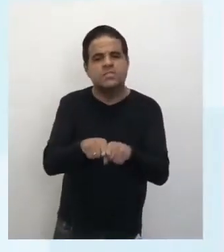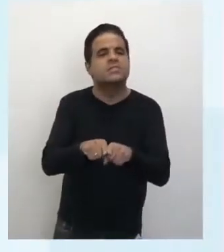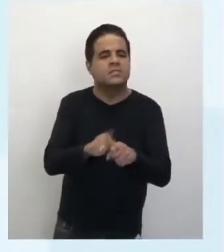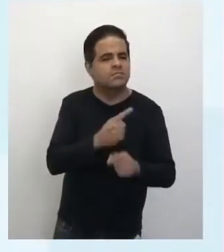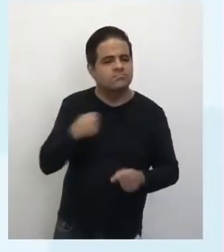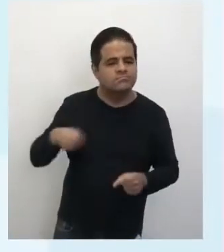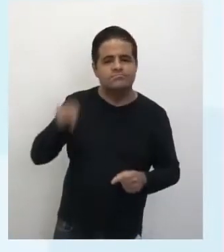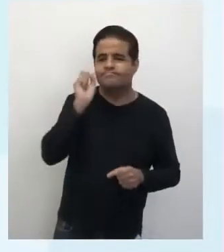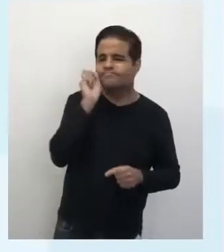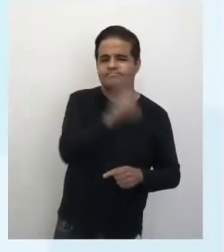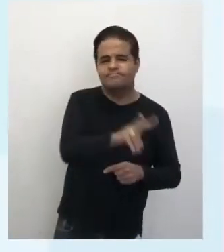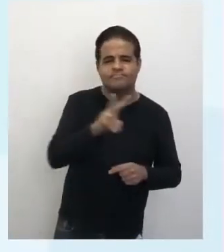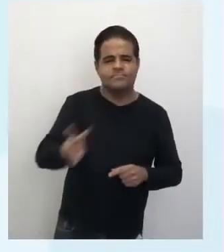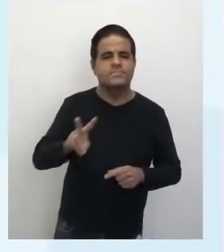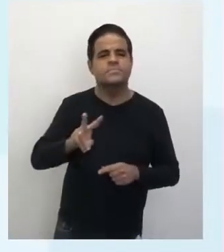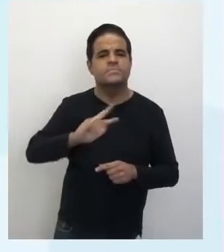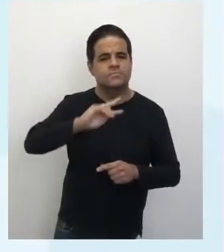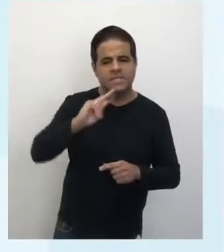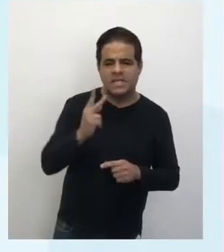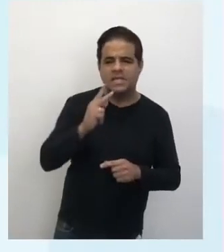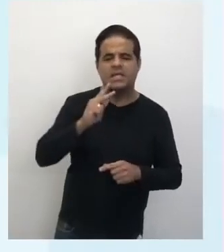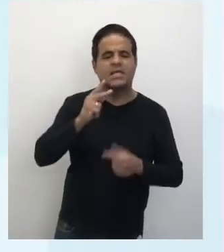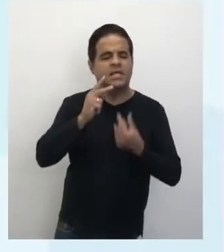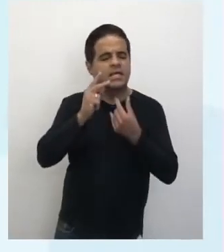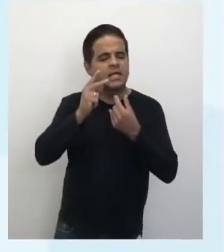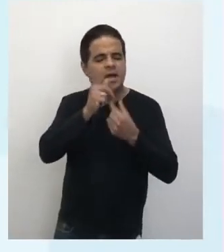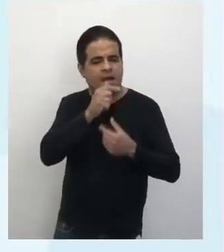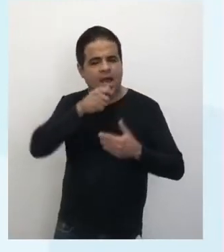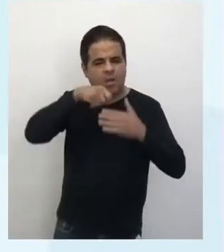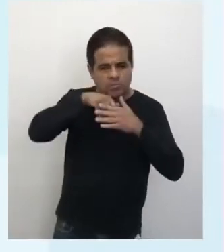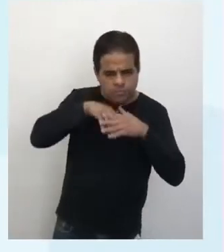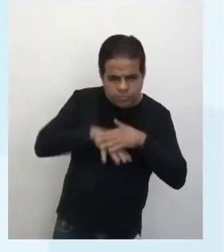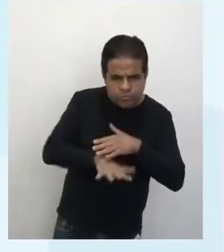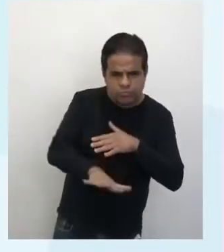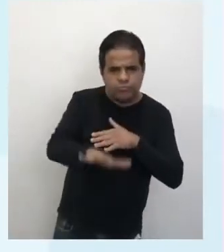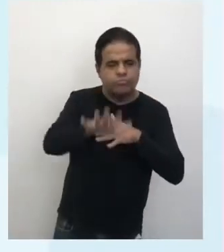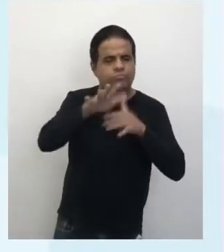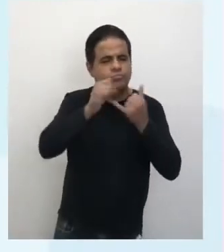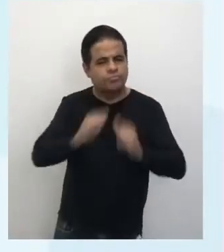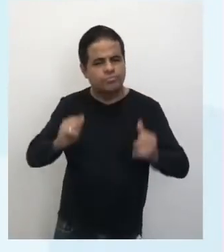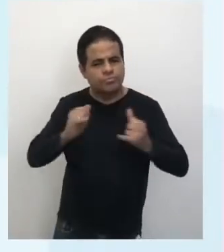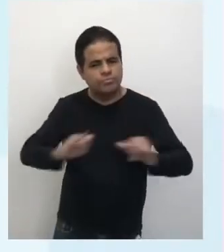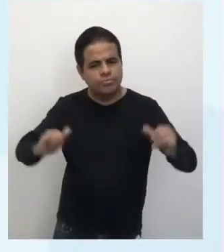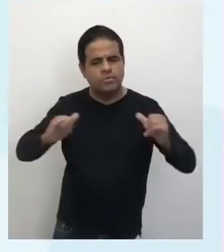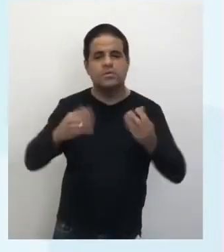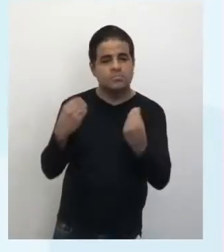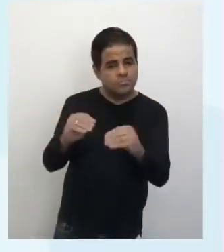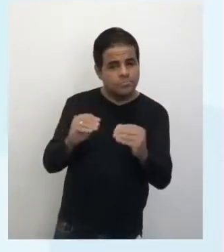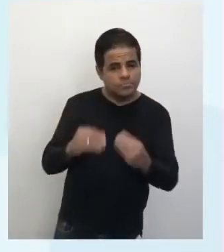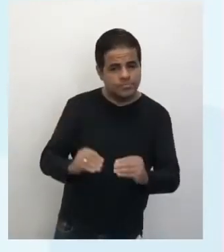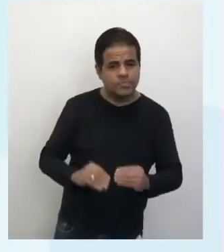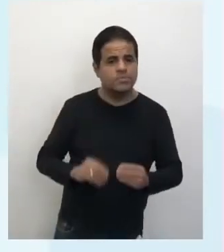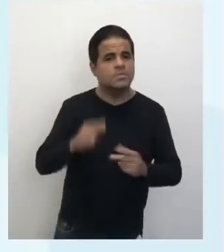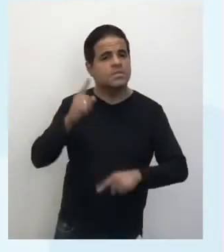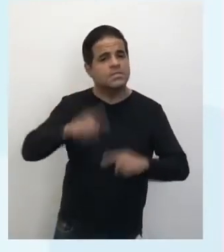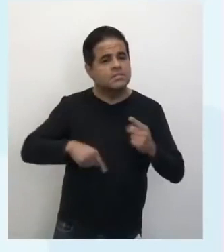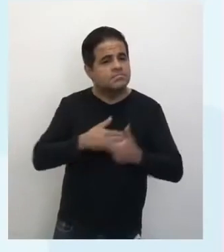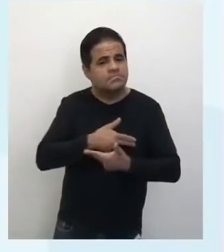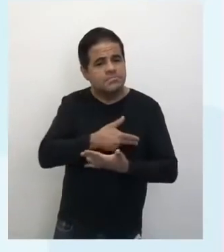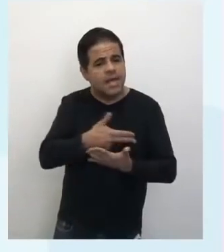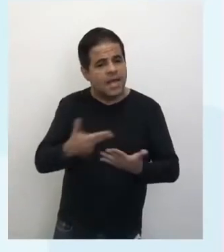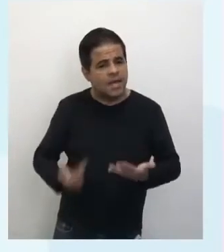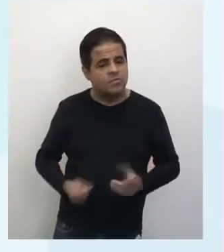que a gente viu, a uma hidrelétrica, né? Você pode colocar aí para nós no chat aí, né? Que aspectos positivos